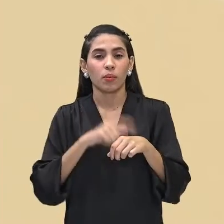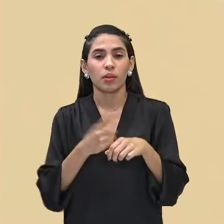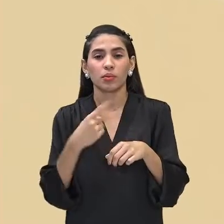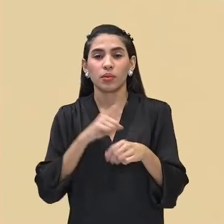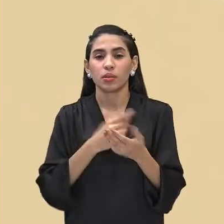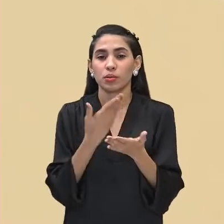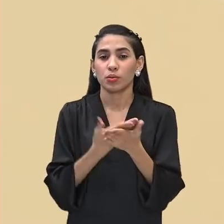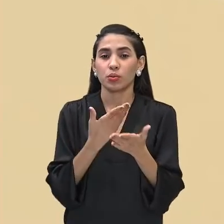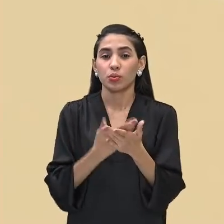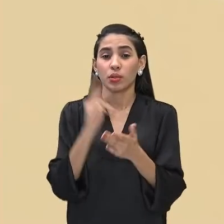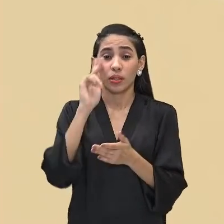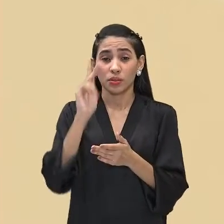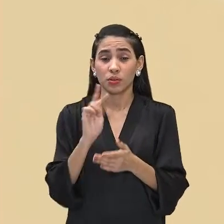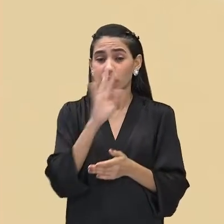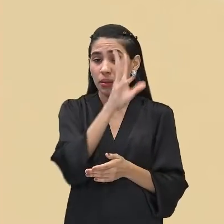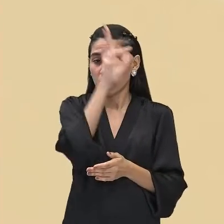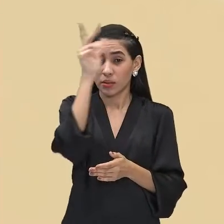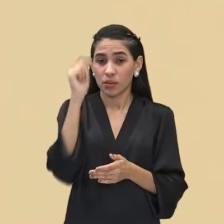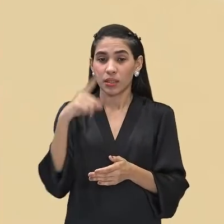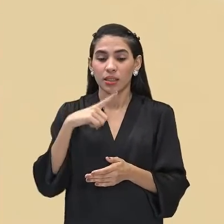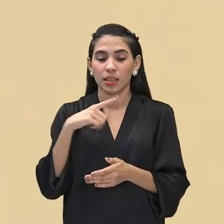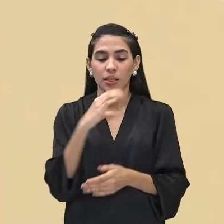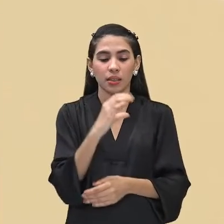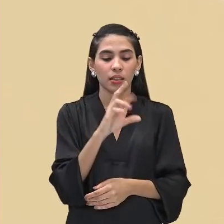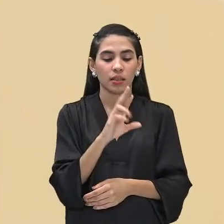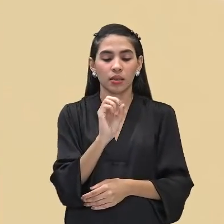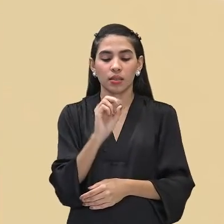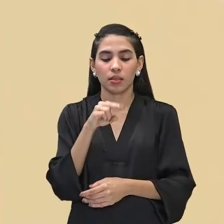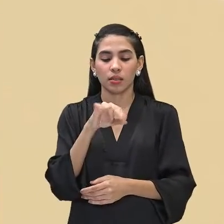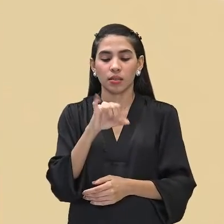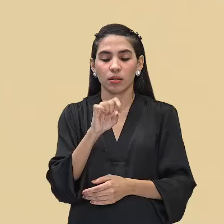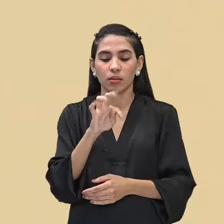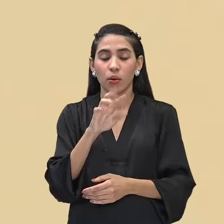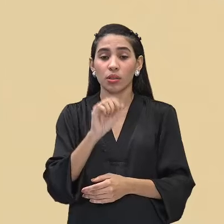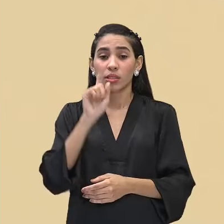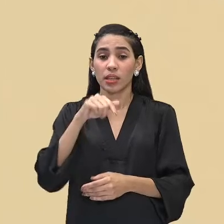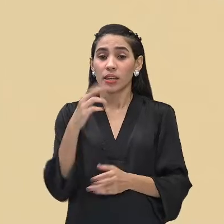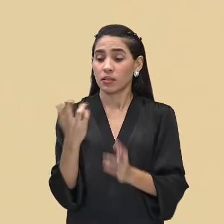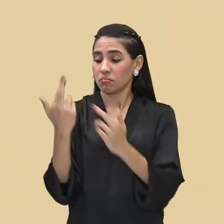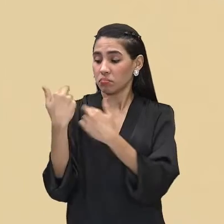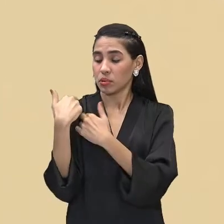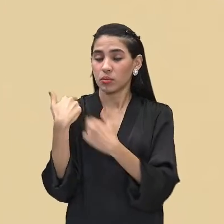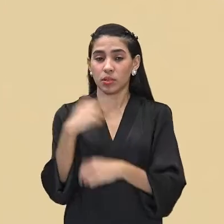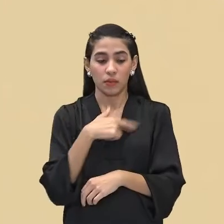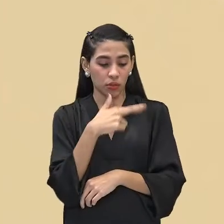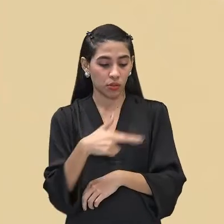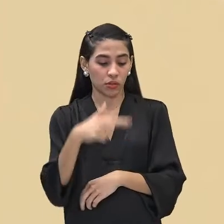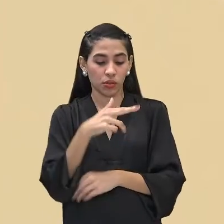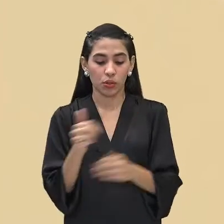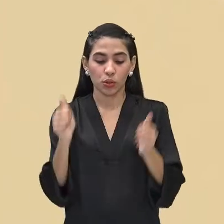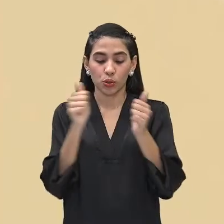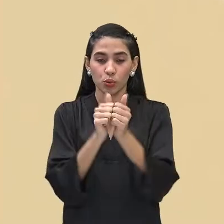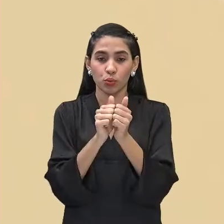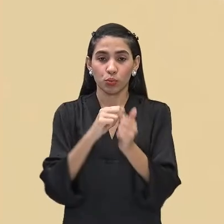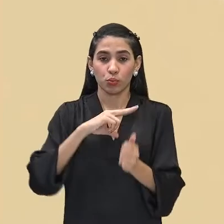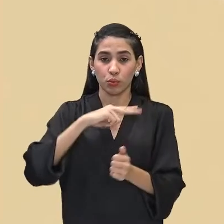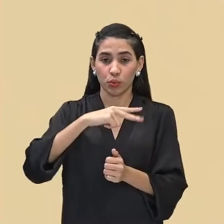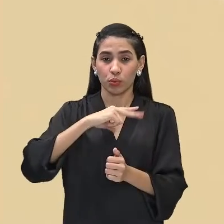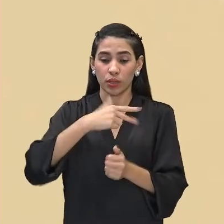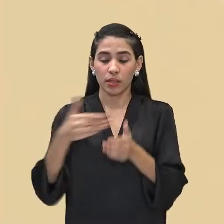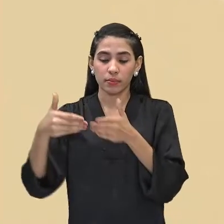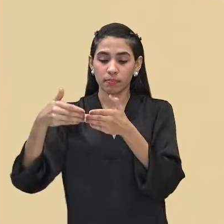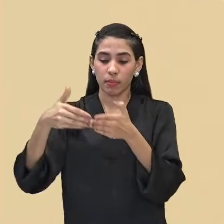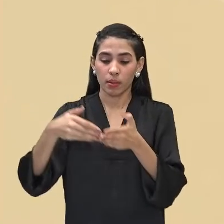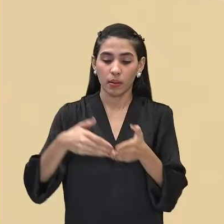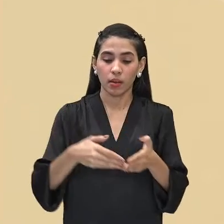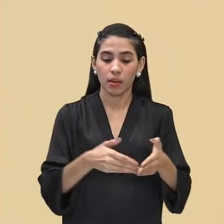Amazônia, a gente tem esses relatos dos chamados cronistas, que geralmente eram pessoas religiosas que vieram junto com esses navegantes portugueses e que